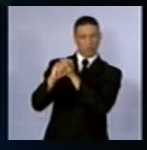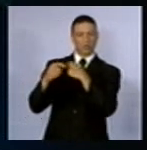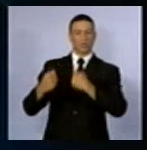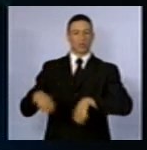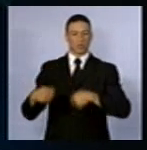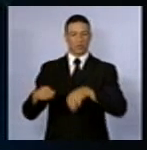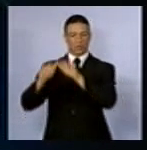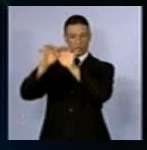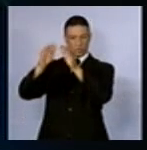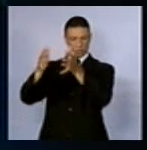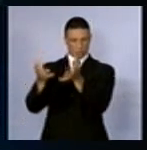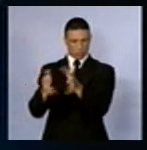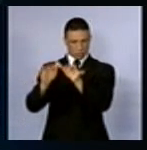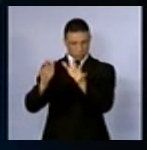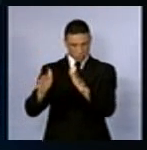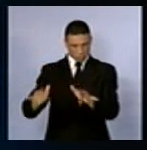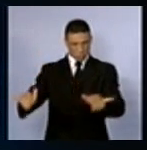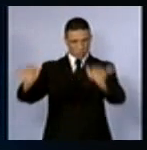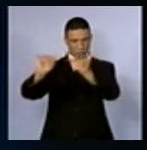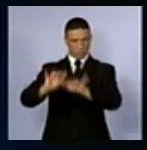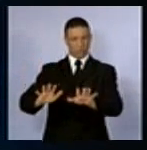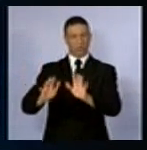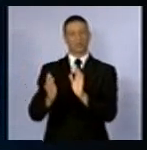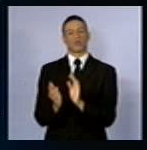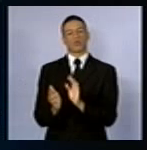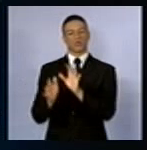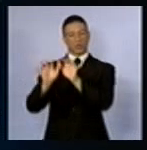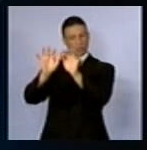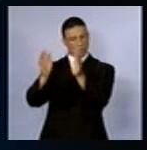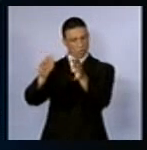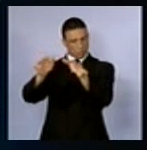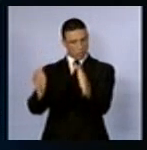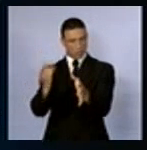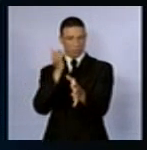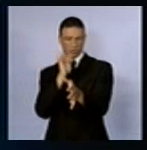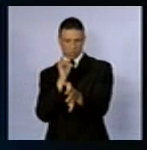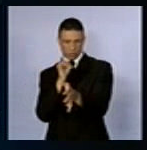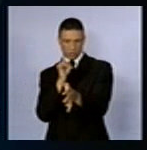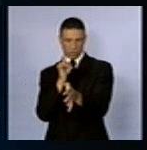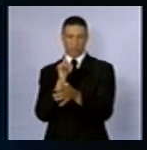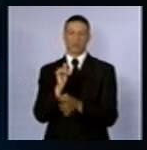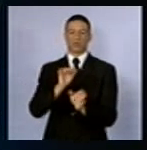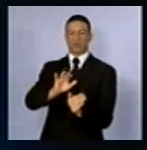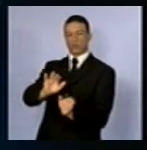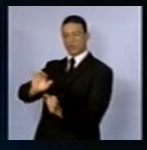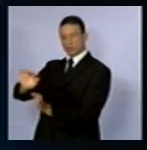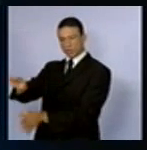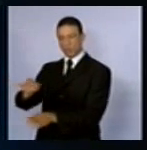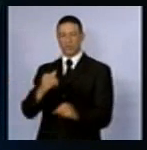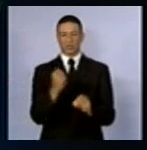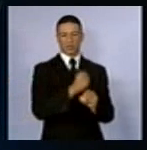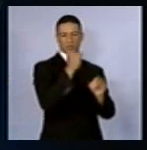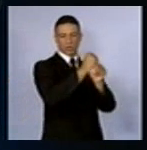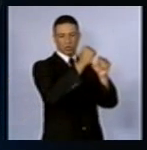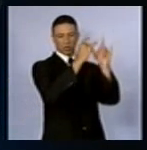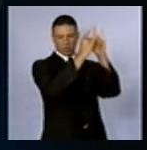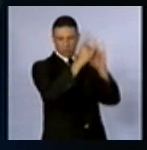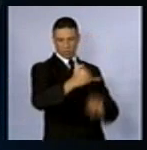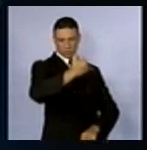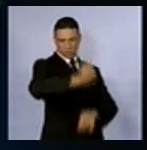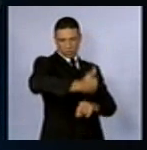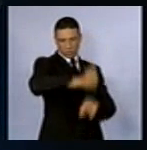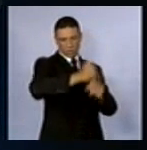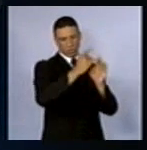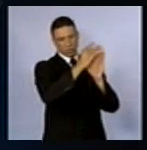campo elétrico e magnético Mais especificamente me restringir ao campo magnético para as de instalações com tensão